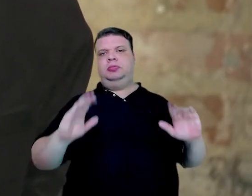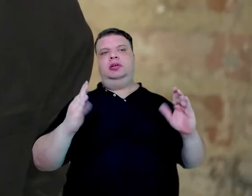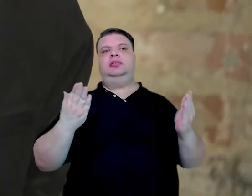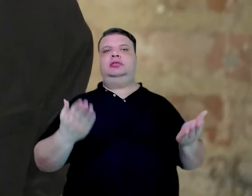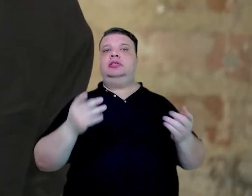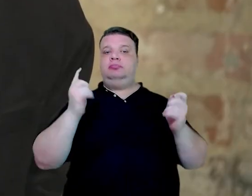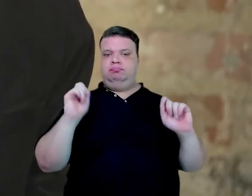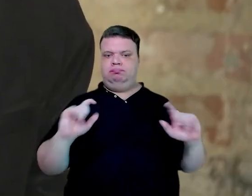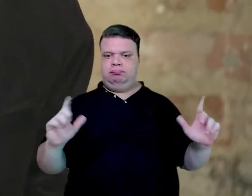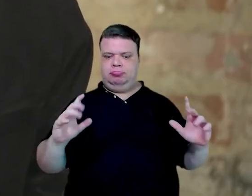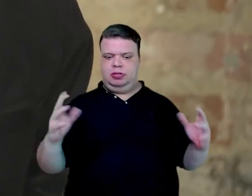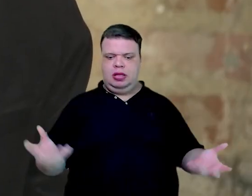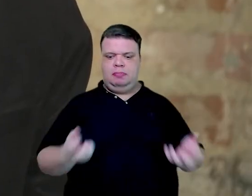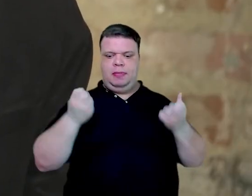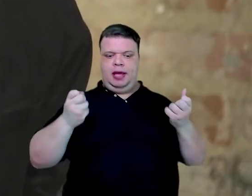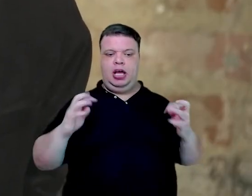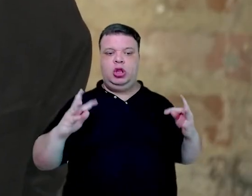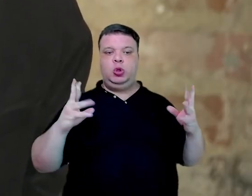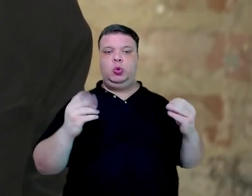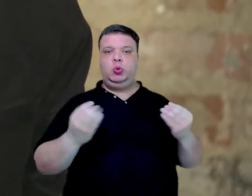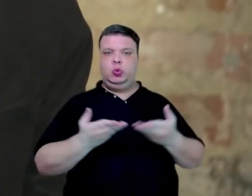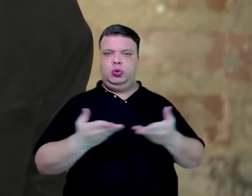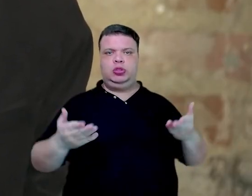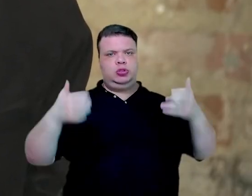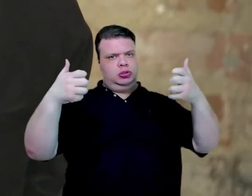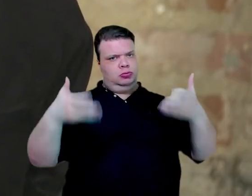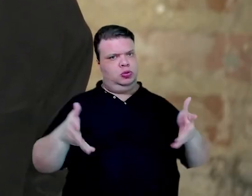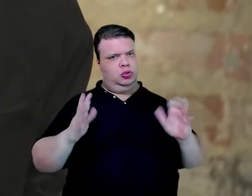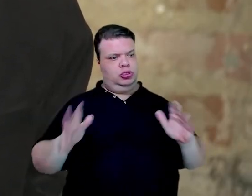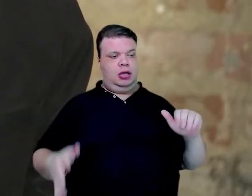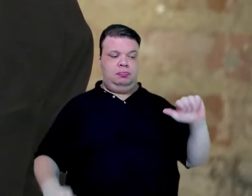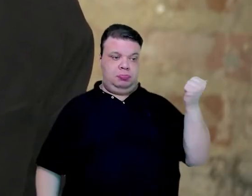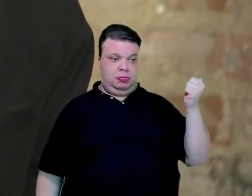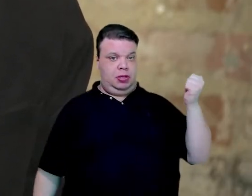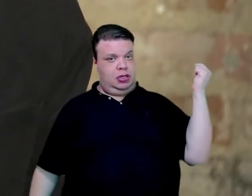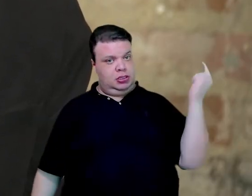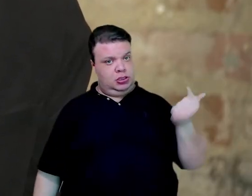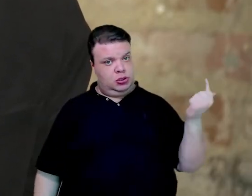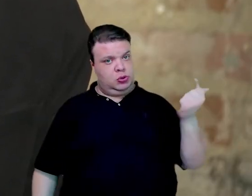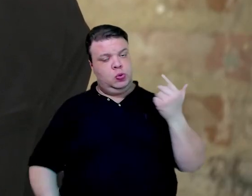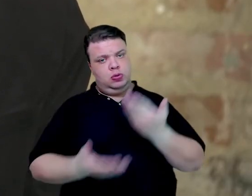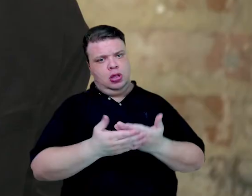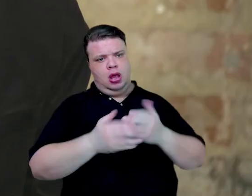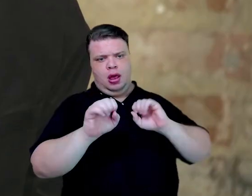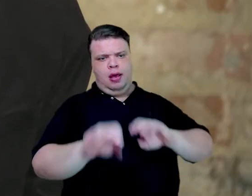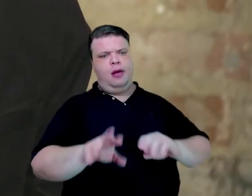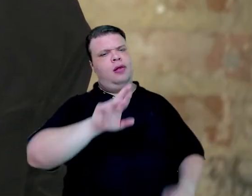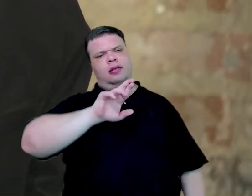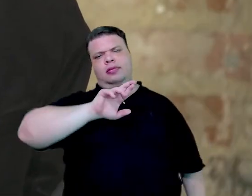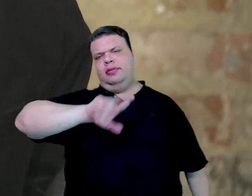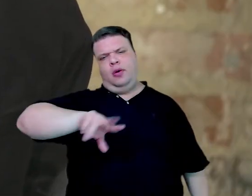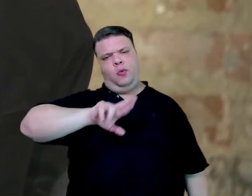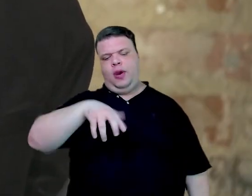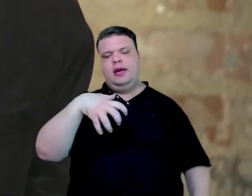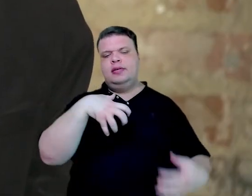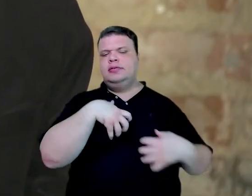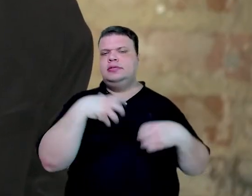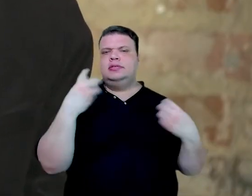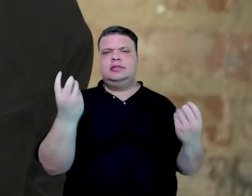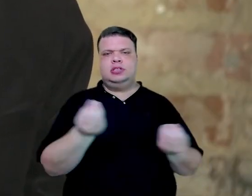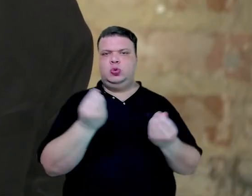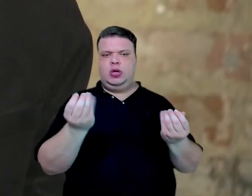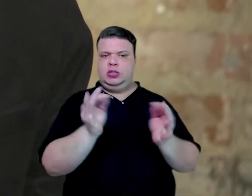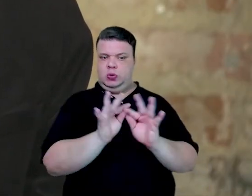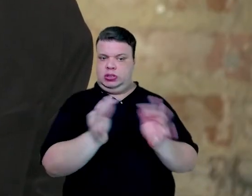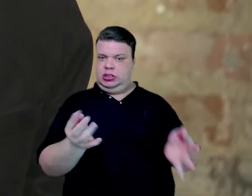na segunda aula. Não são situações e processos simples, mas que, de forma geral, a gente está